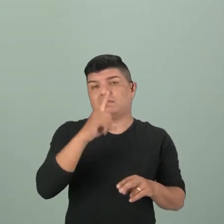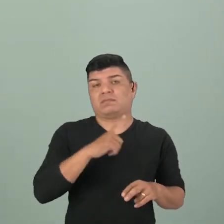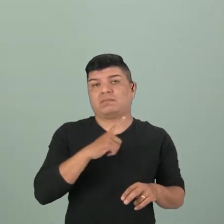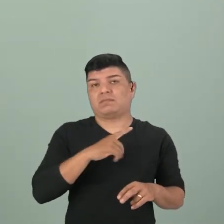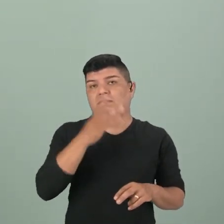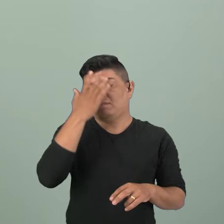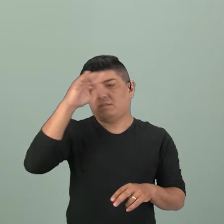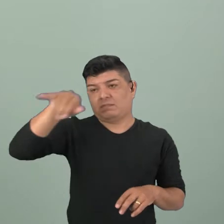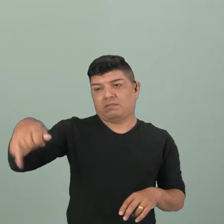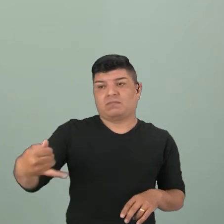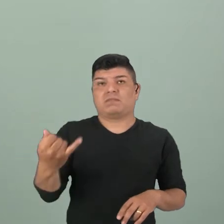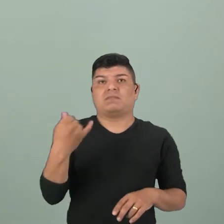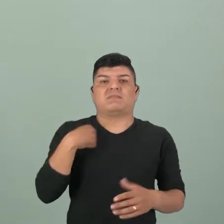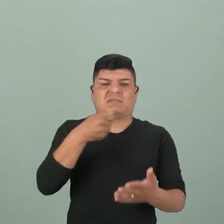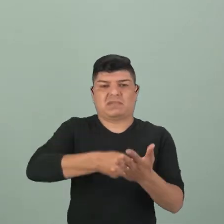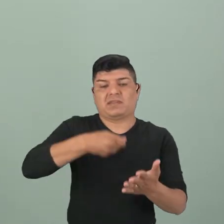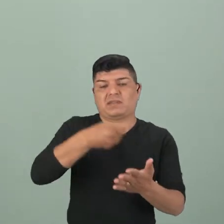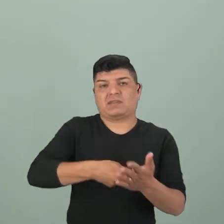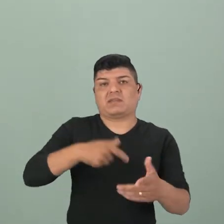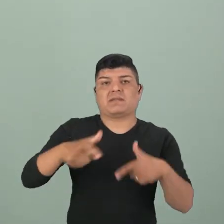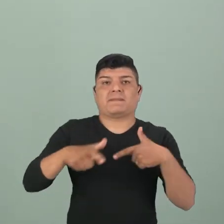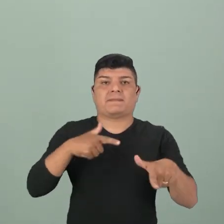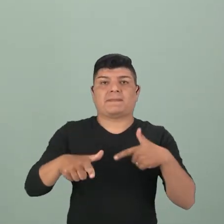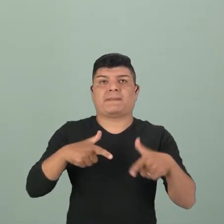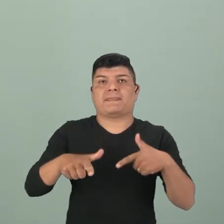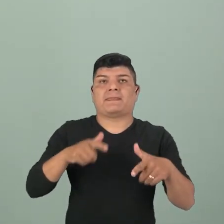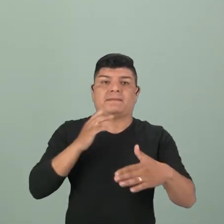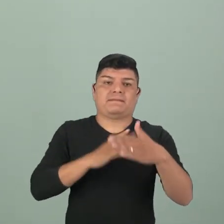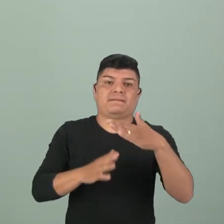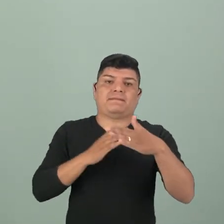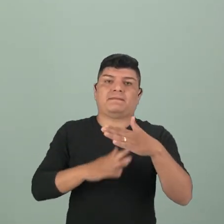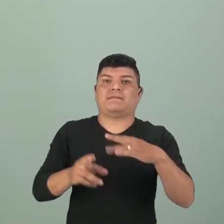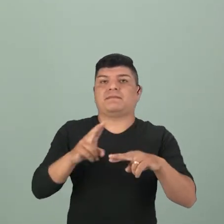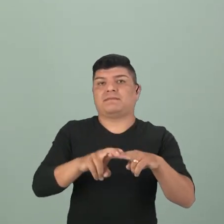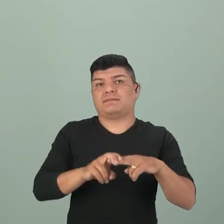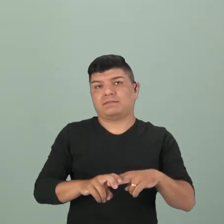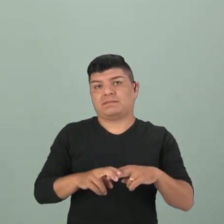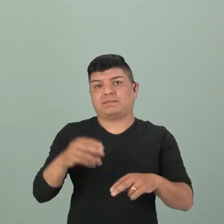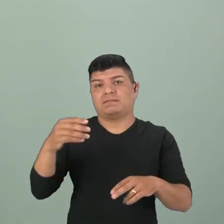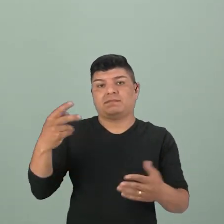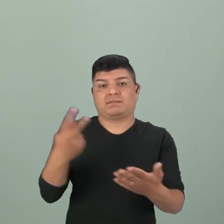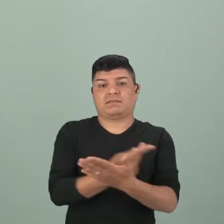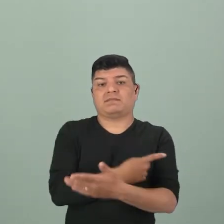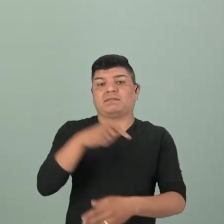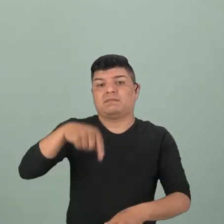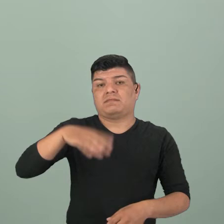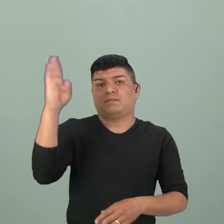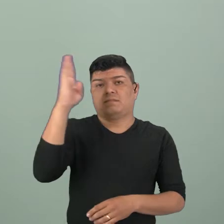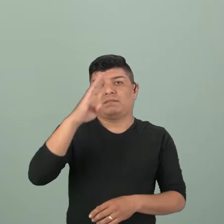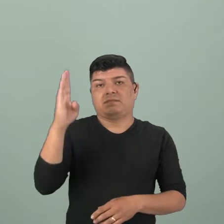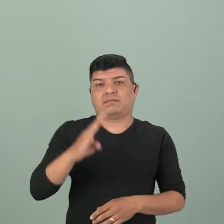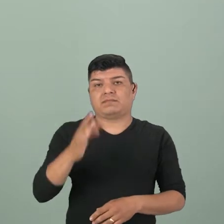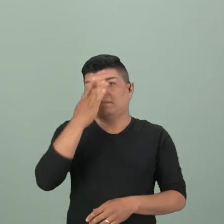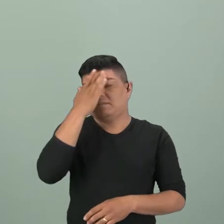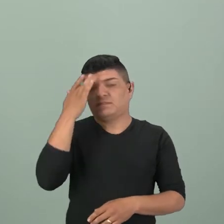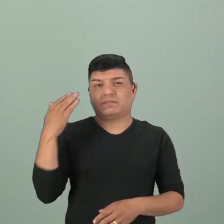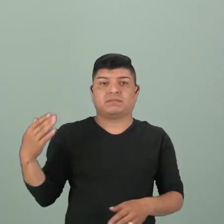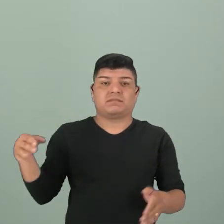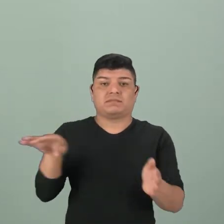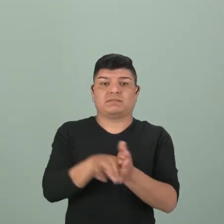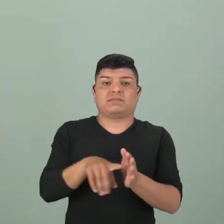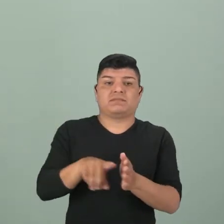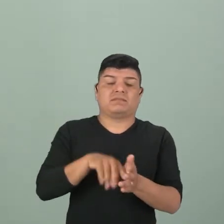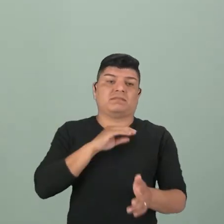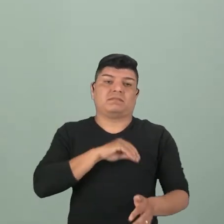que aproveitam para explorar a mão de obra estrangeira. Isso acontece também no Brasil, tá? Que pega os estrangeiros porque sabe que eles vão